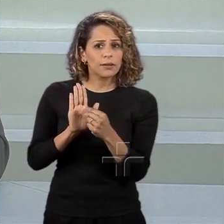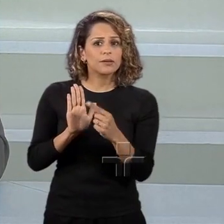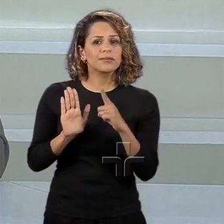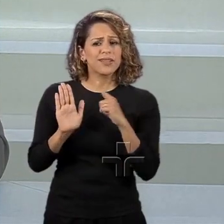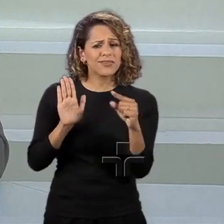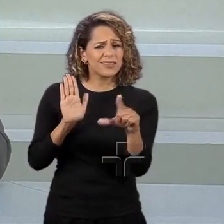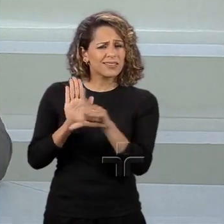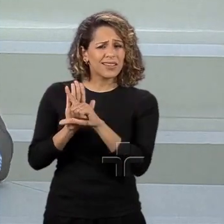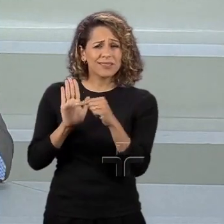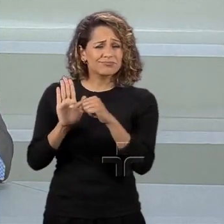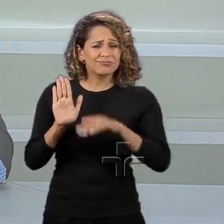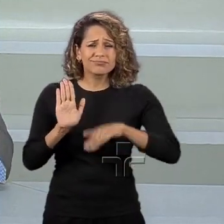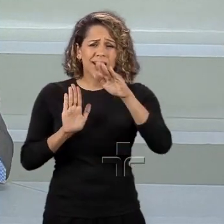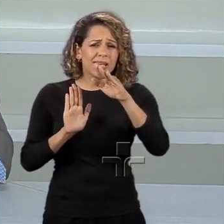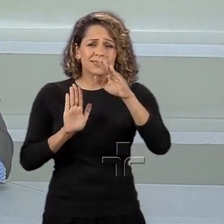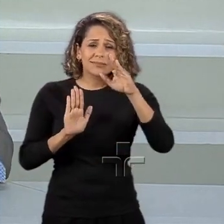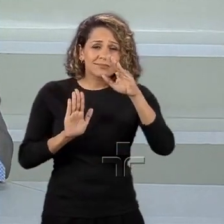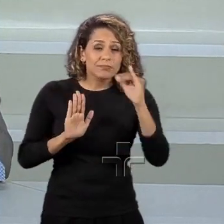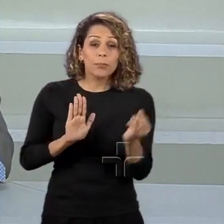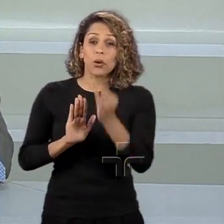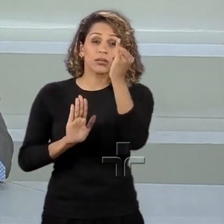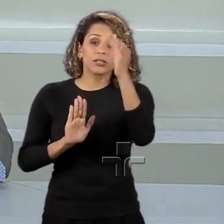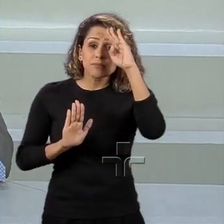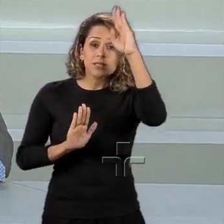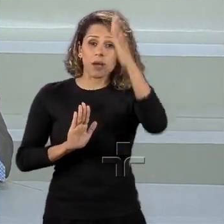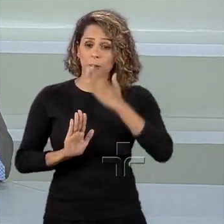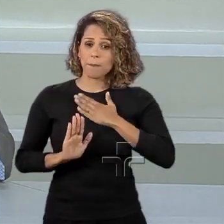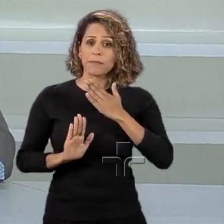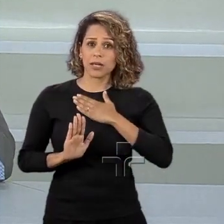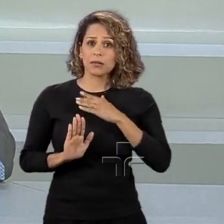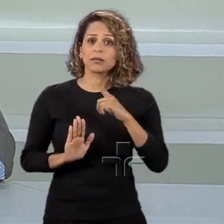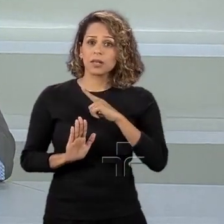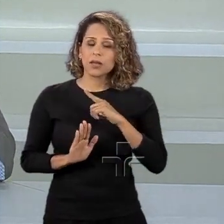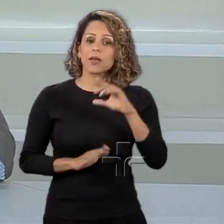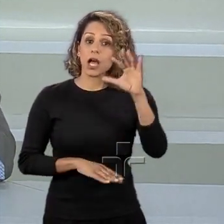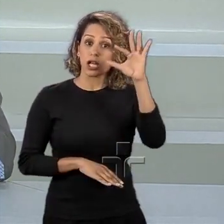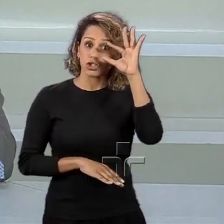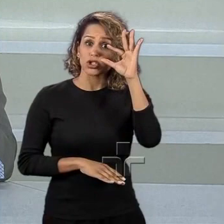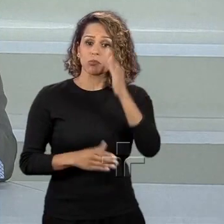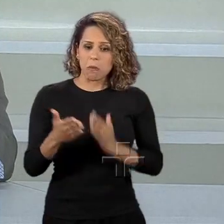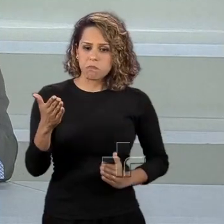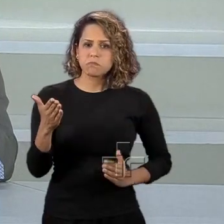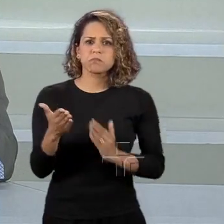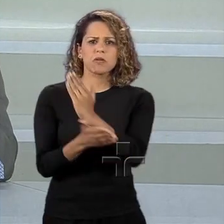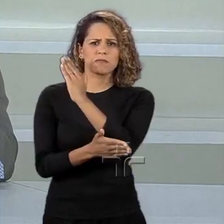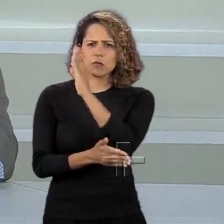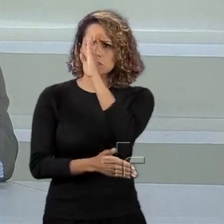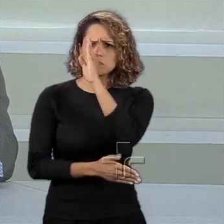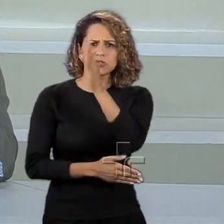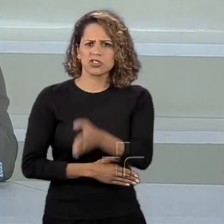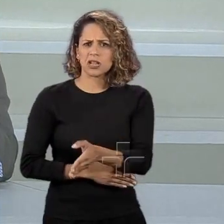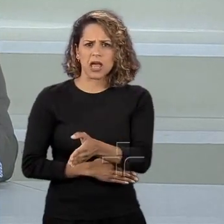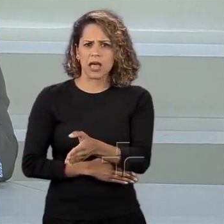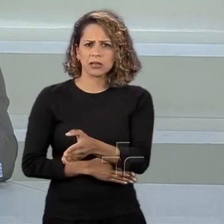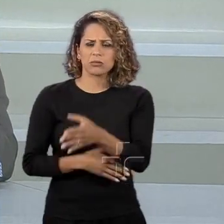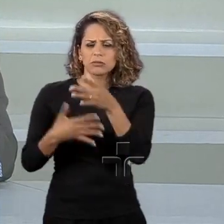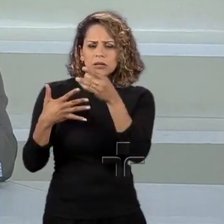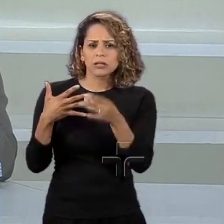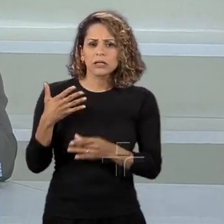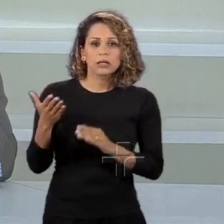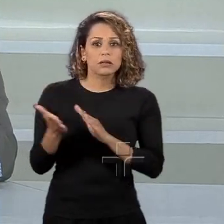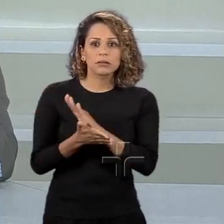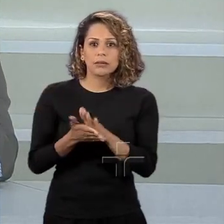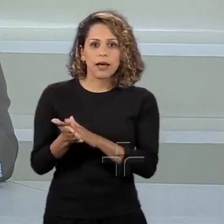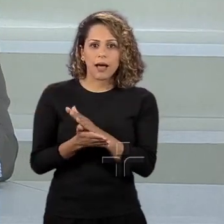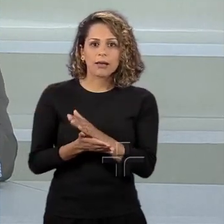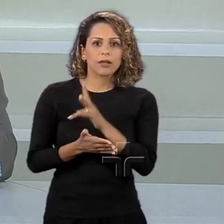iniciativas mais importantes, junto com outra lei, que foi sancionada pela Dilma sem vetos, que obriga plano de saúde a pagar ao